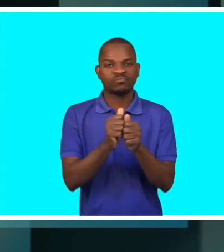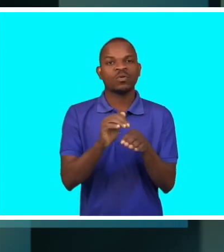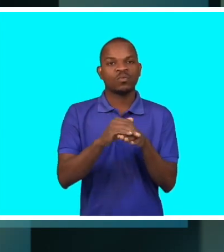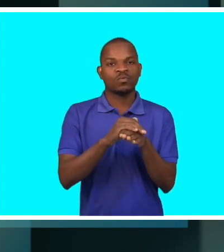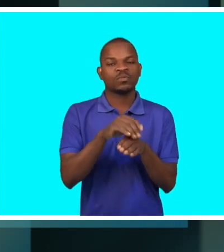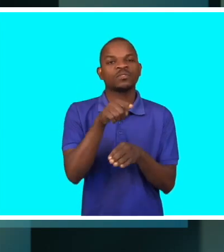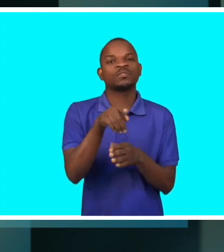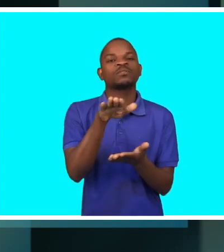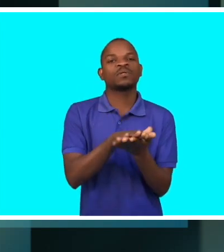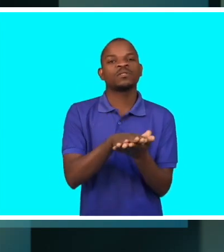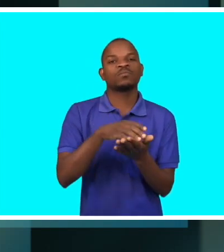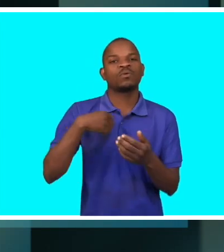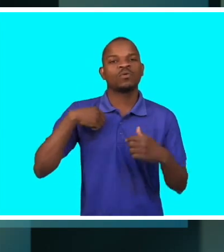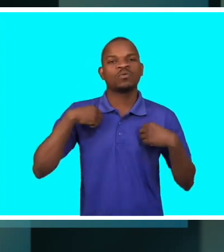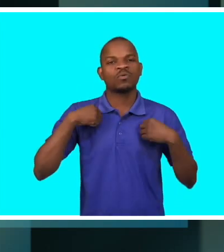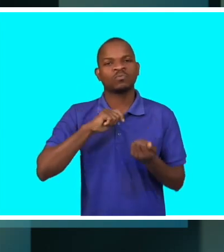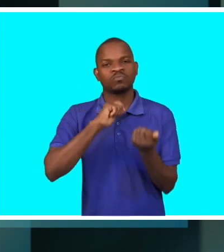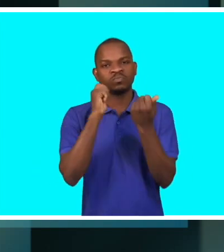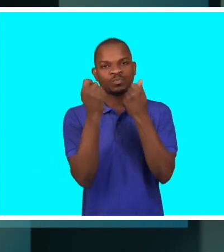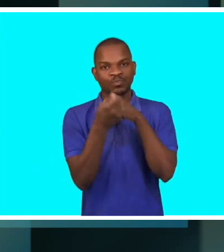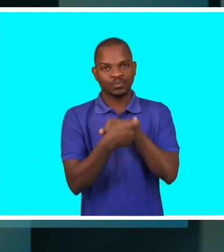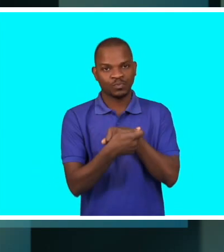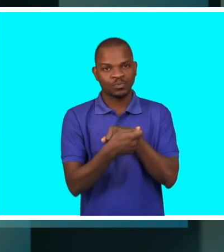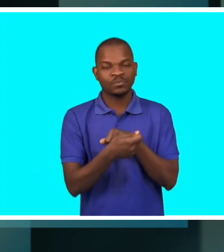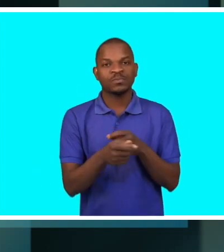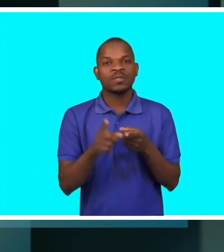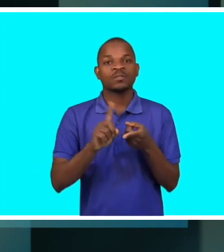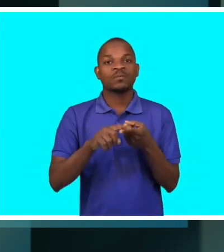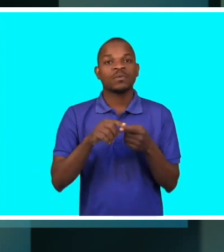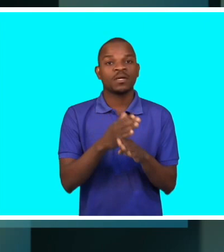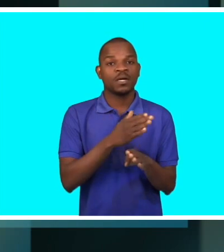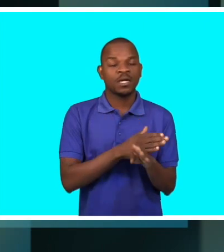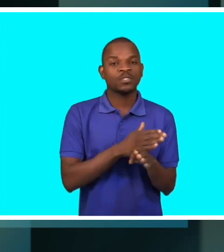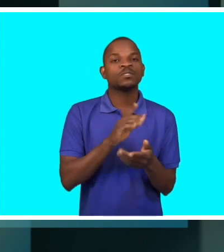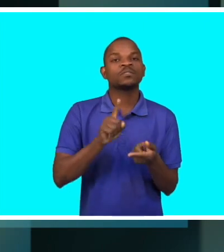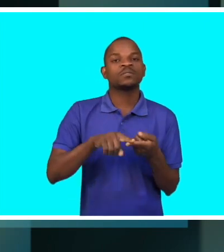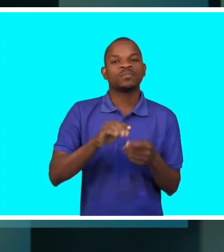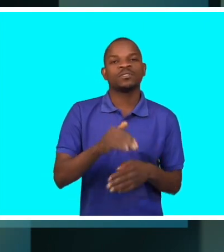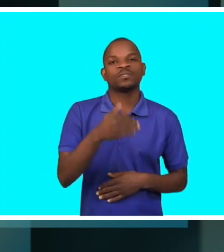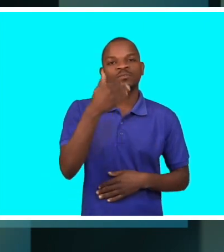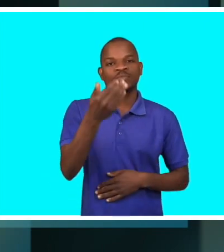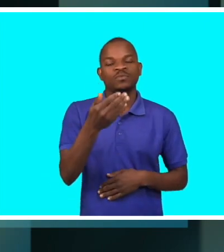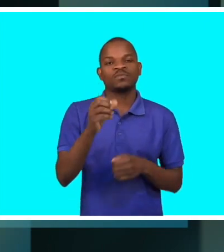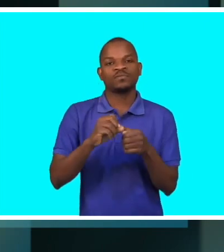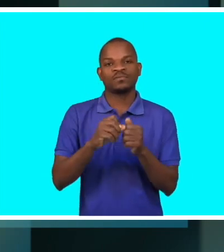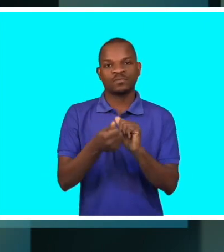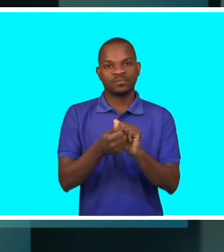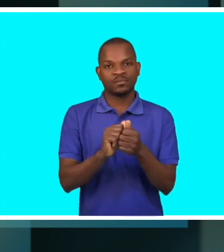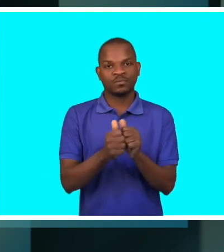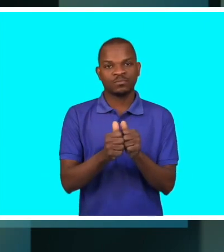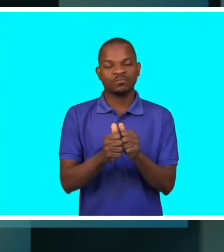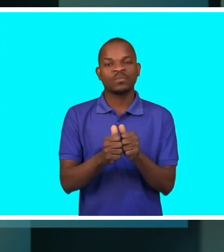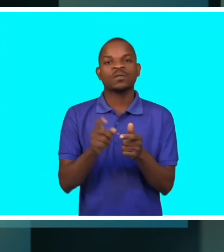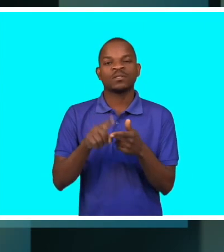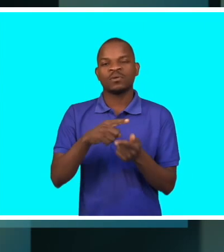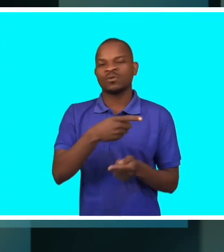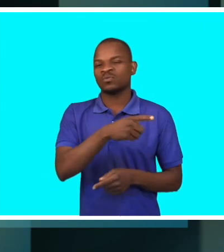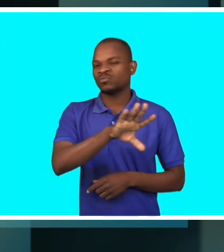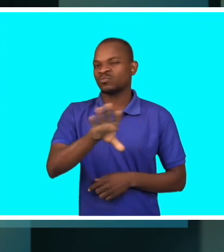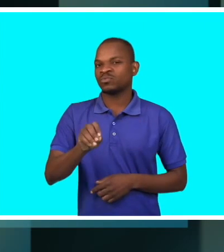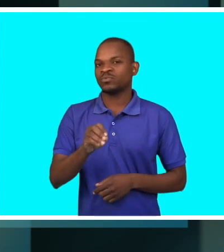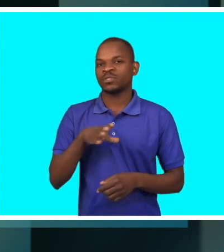fazem uso para se mudarem, para se trocarem, tanto antes como depois da atividade desportiva. Também